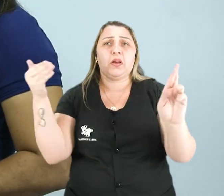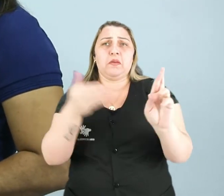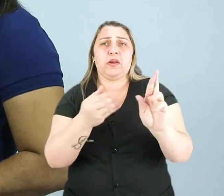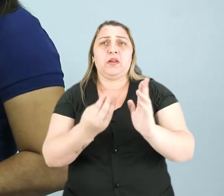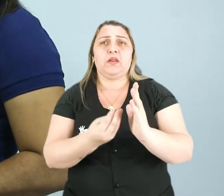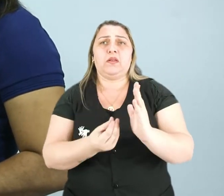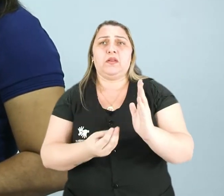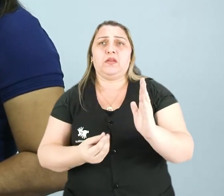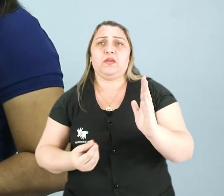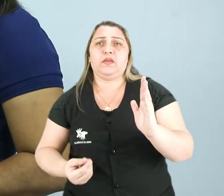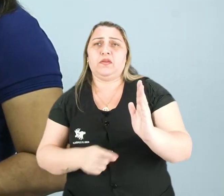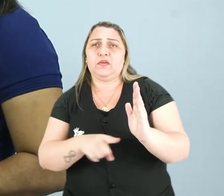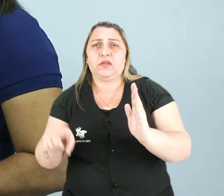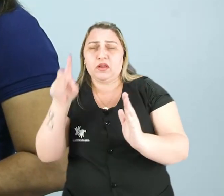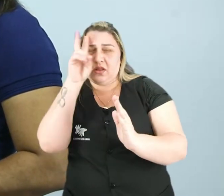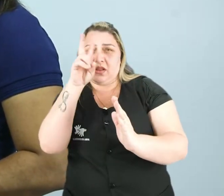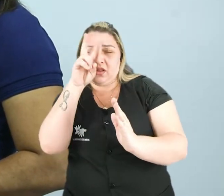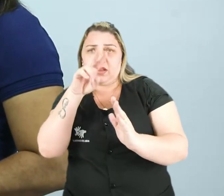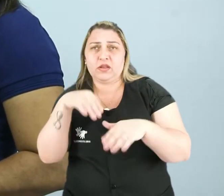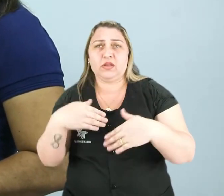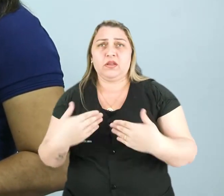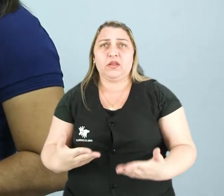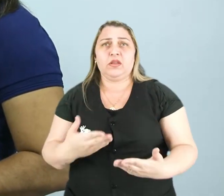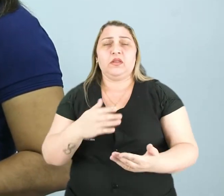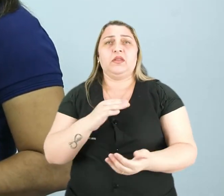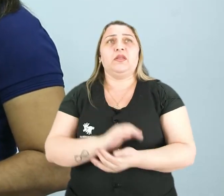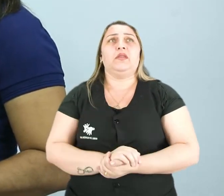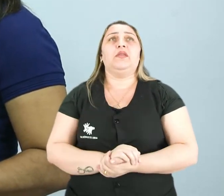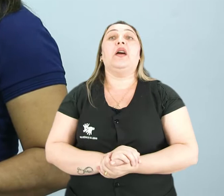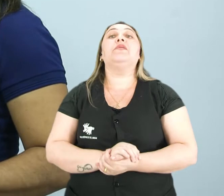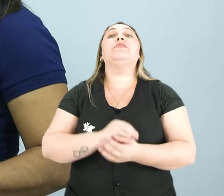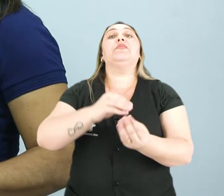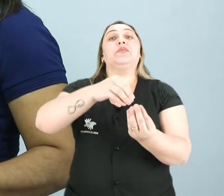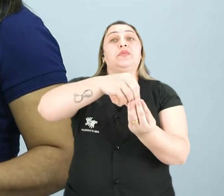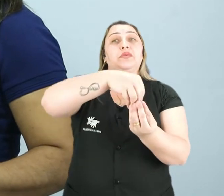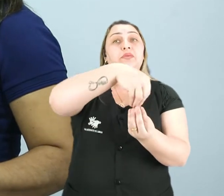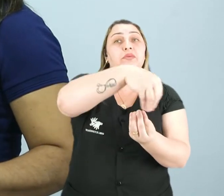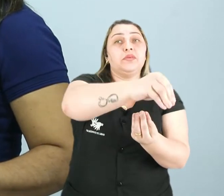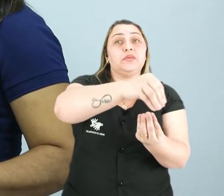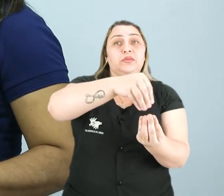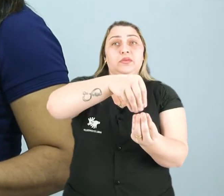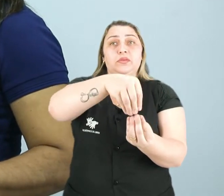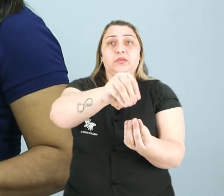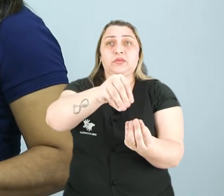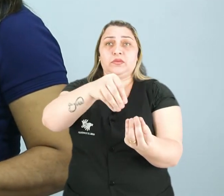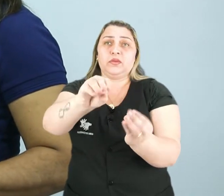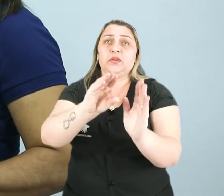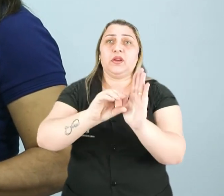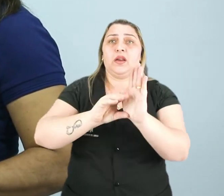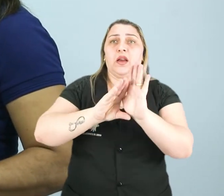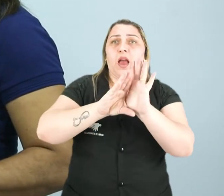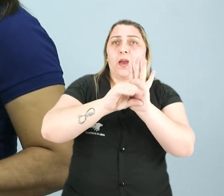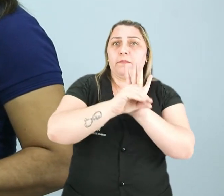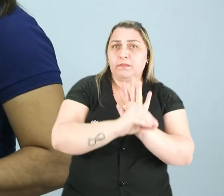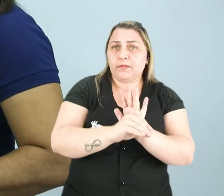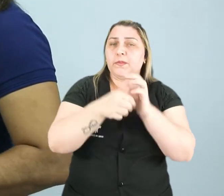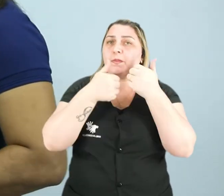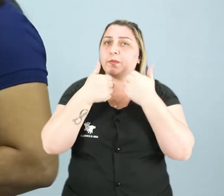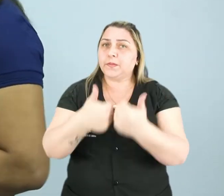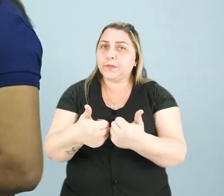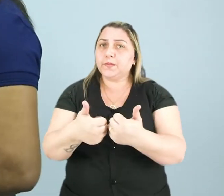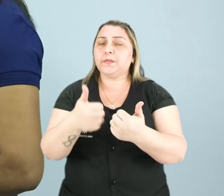os decompositores? Vocês lembram? São os fungos e as bactérias, tá